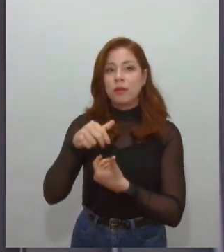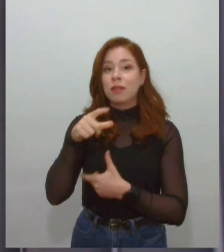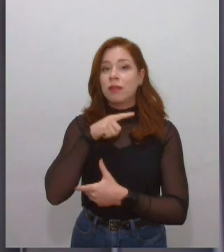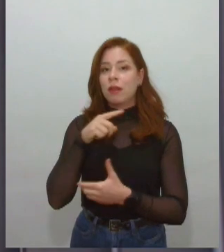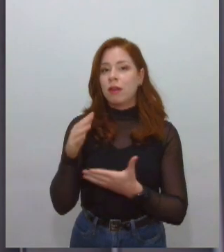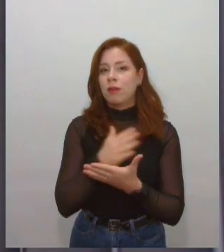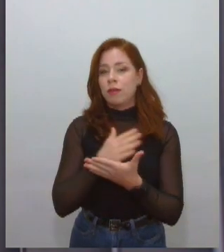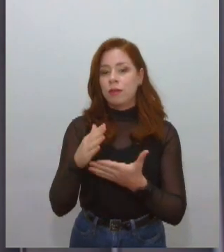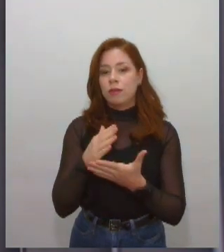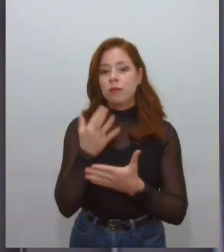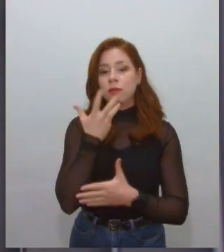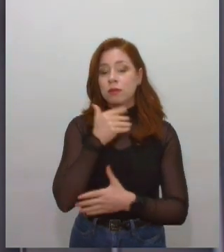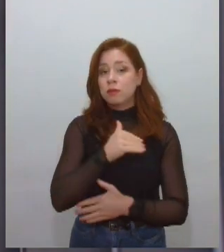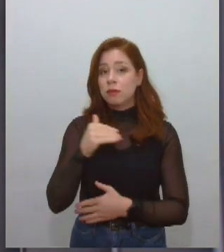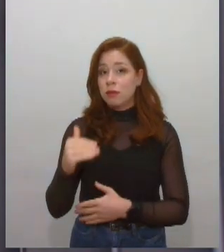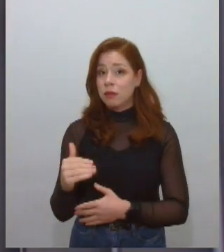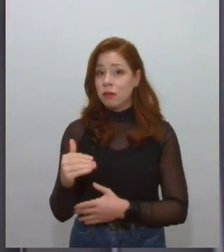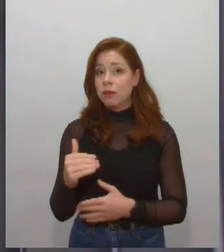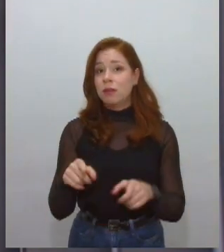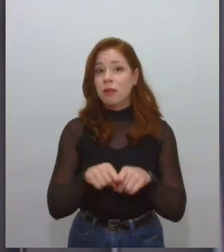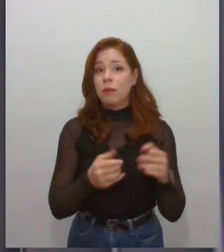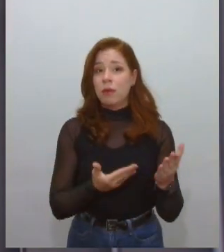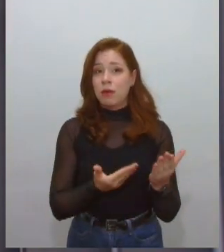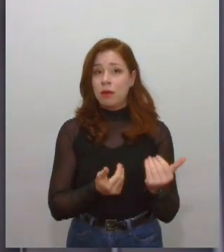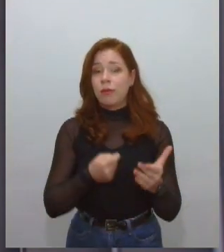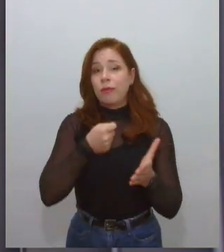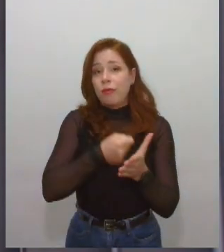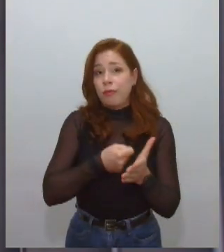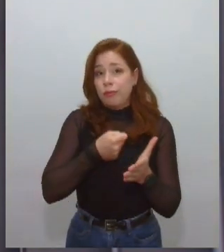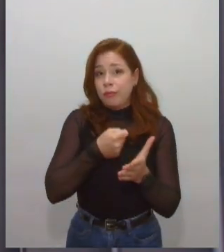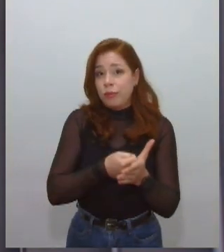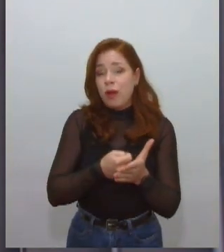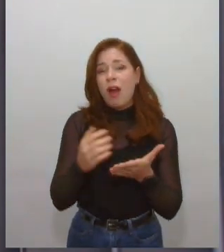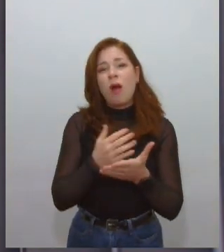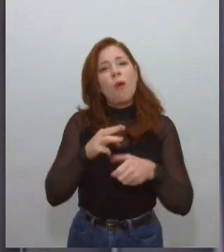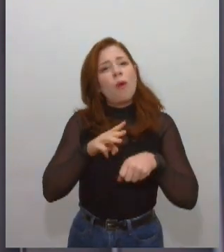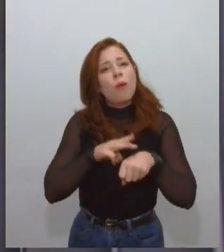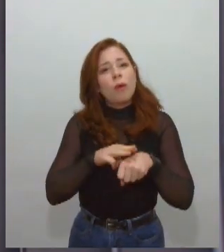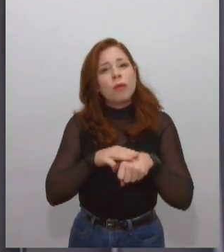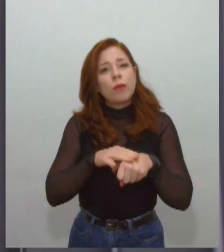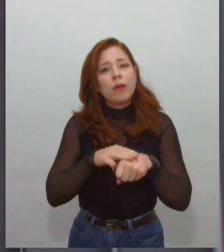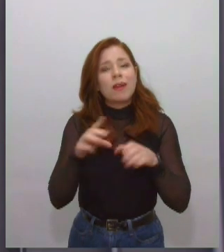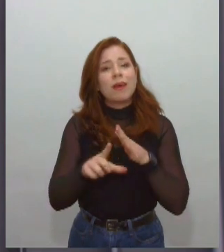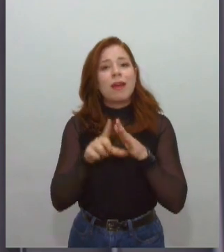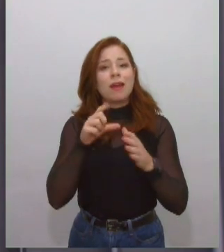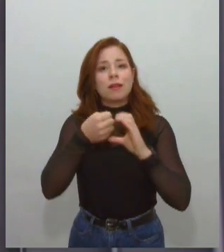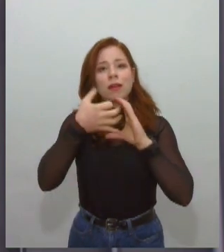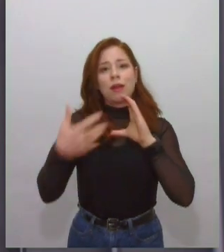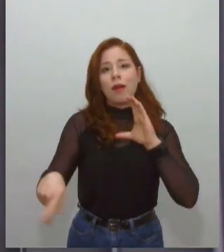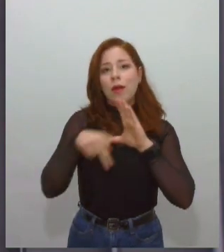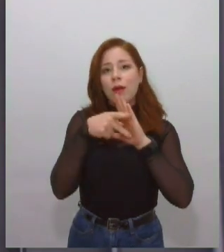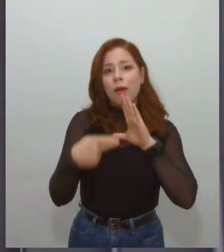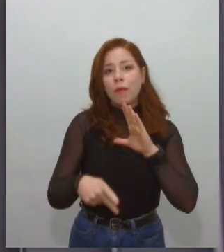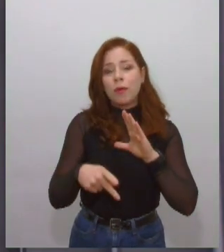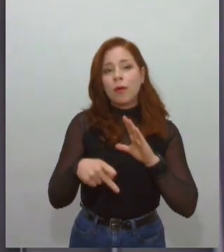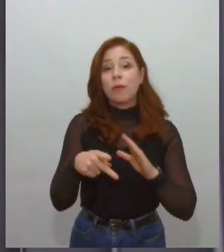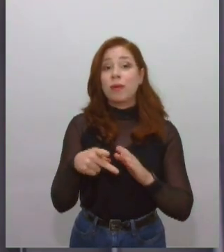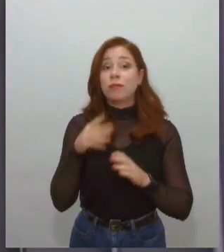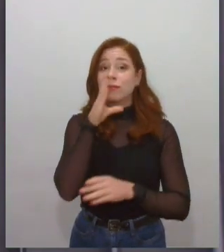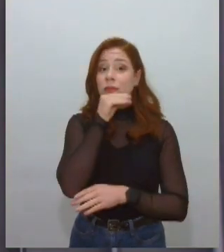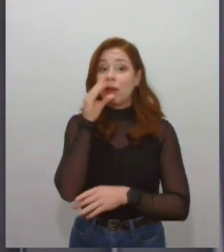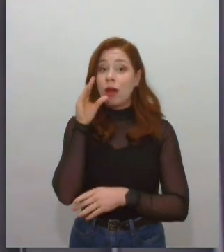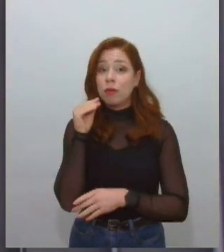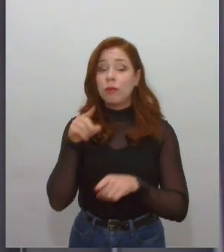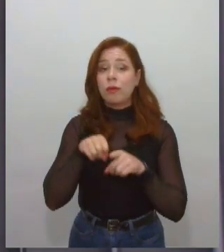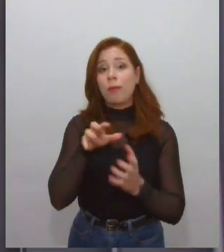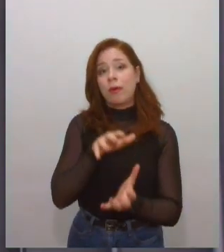tem levado crianças e adolescentes a enfrentar doenças até então típicas de adultos e idosos, como a diabetes. Um outro estudo